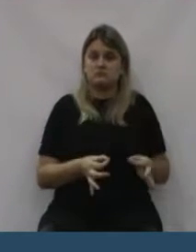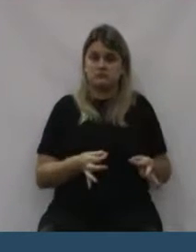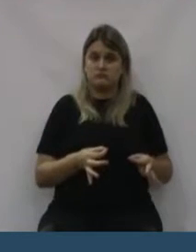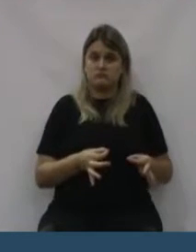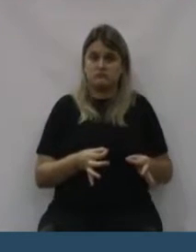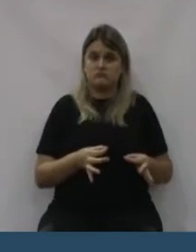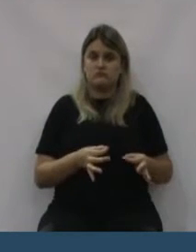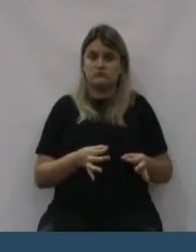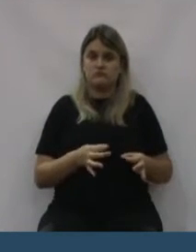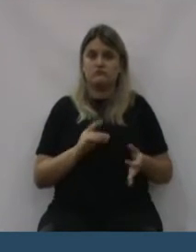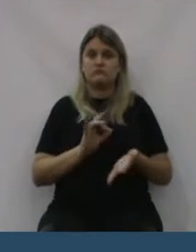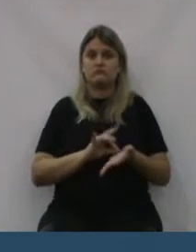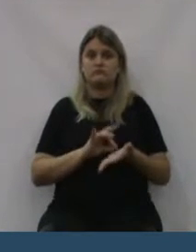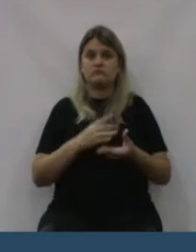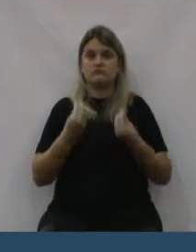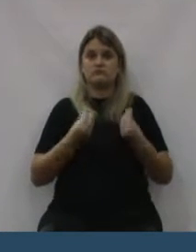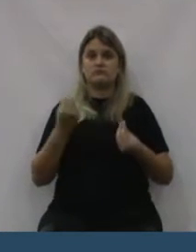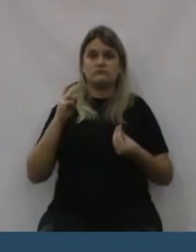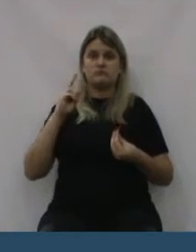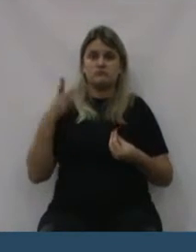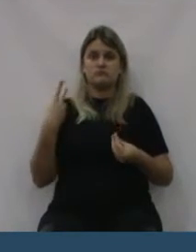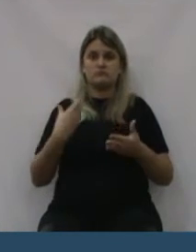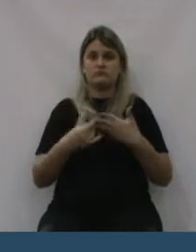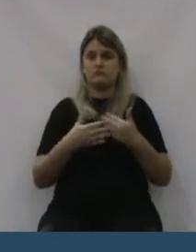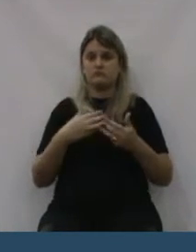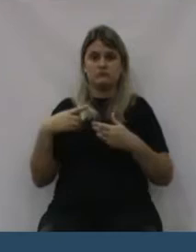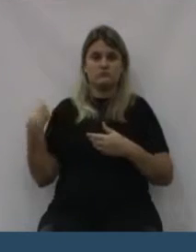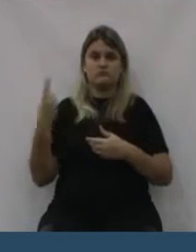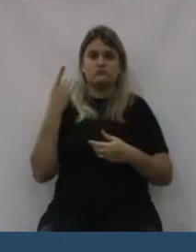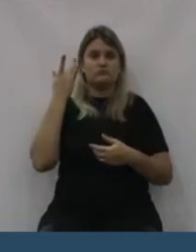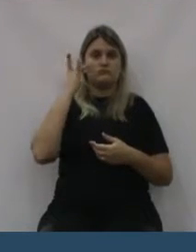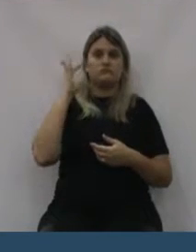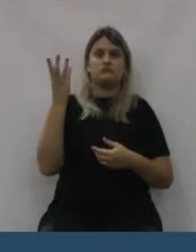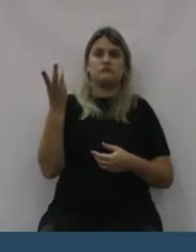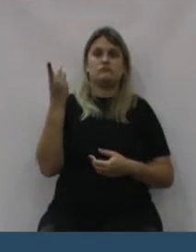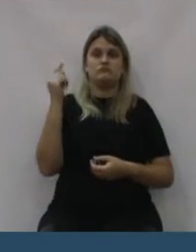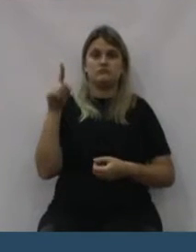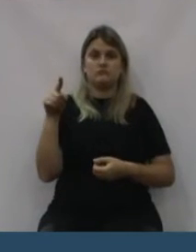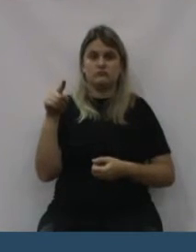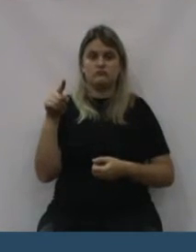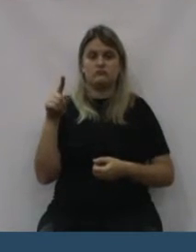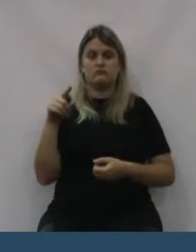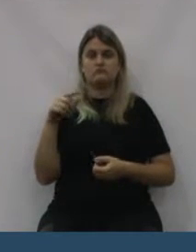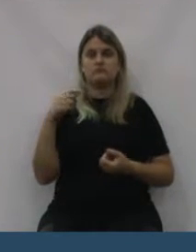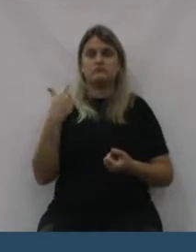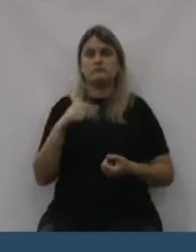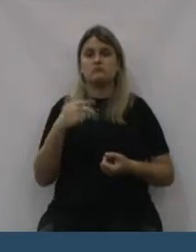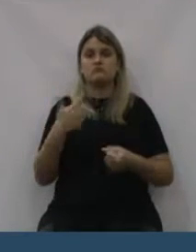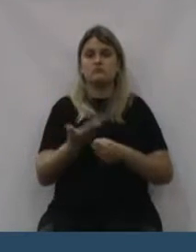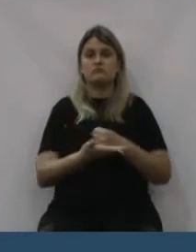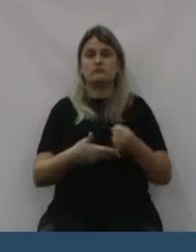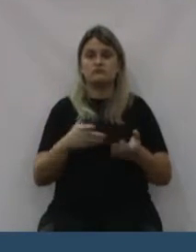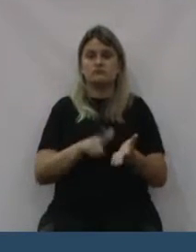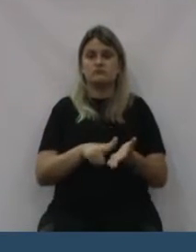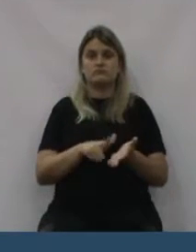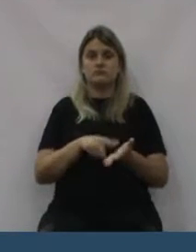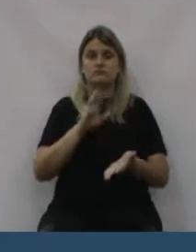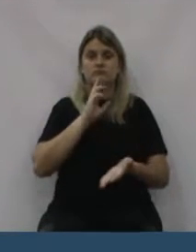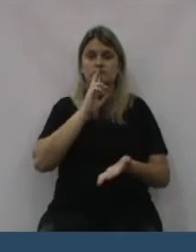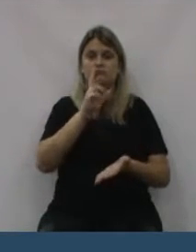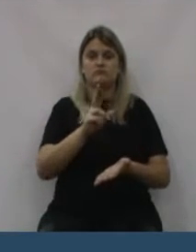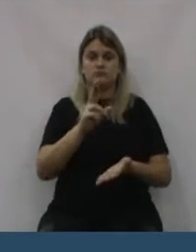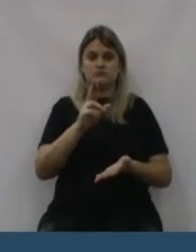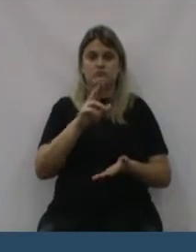para saber exatamente quantos são esses cargos. Sem saber quantos são, eu não posso saber se vou apresentar uma